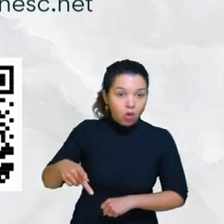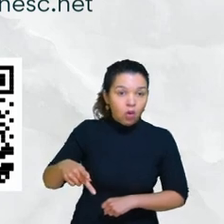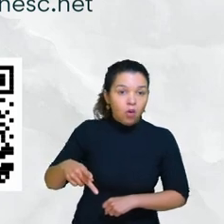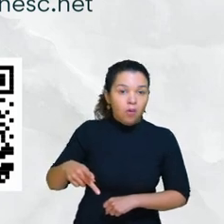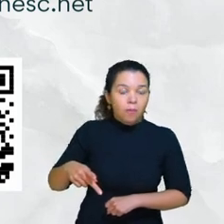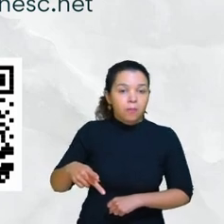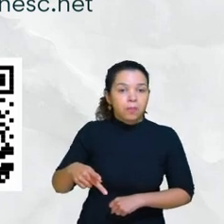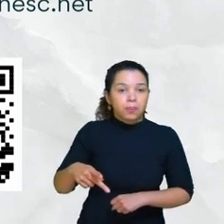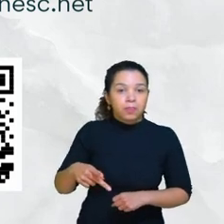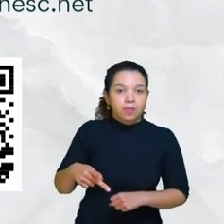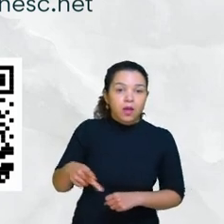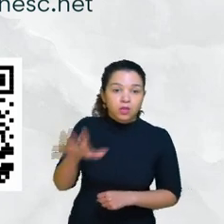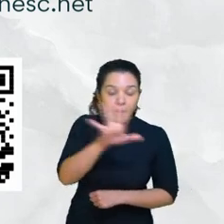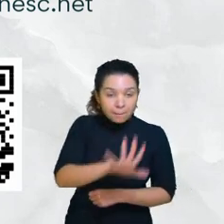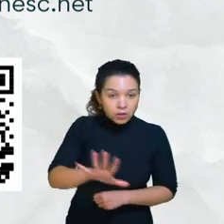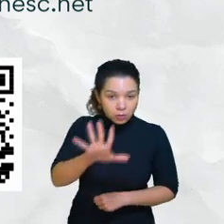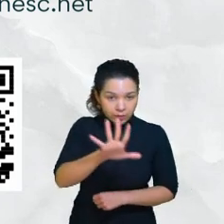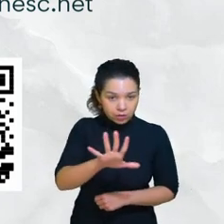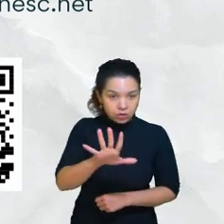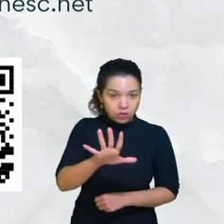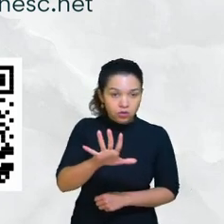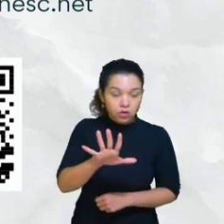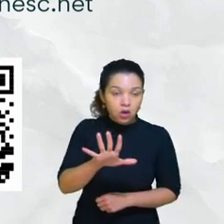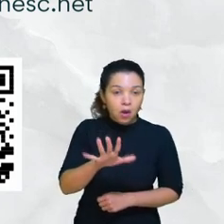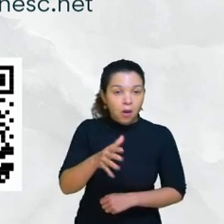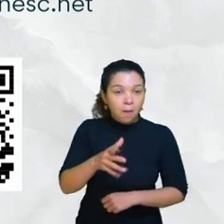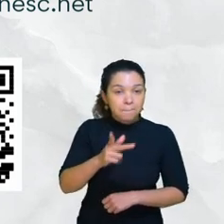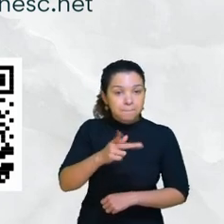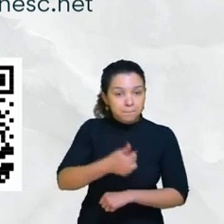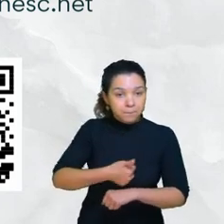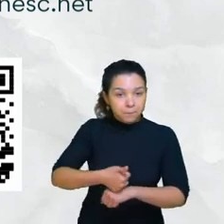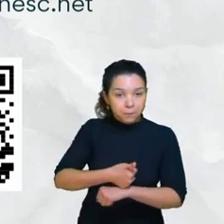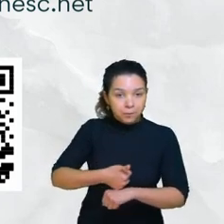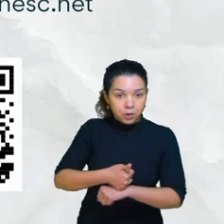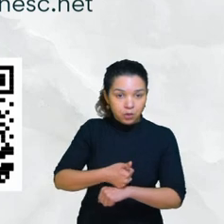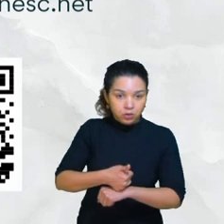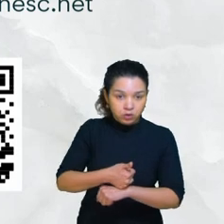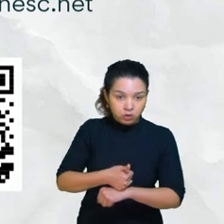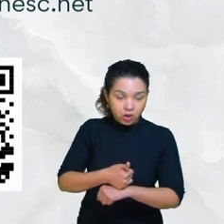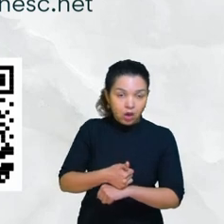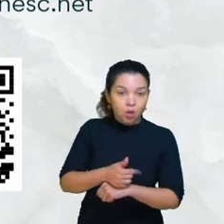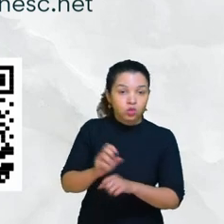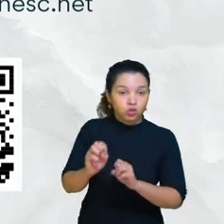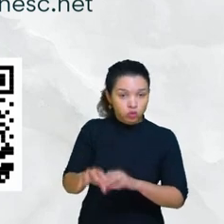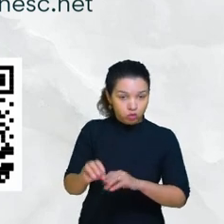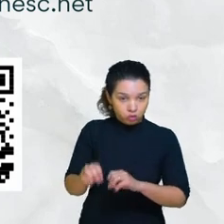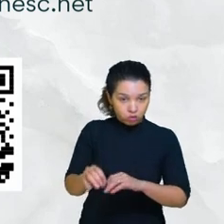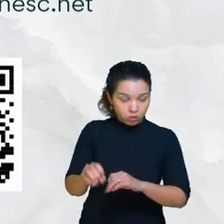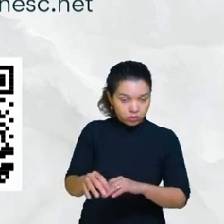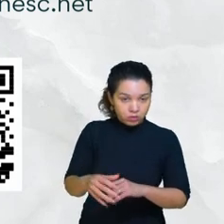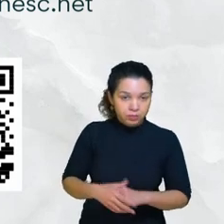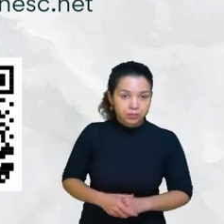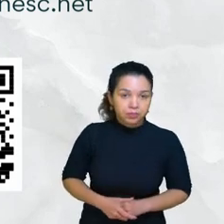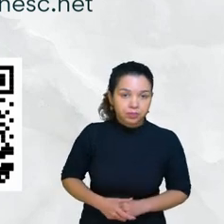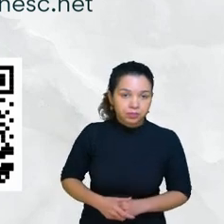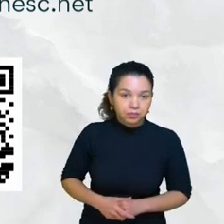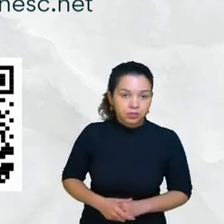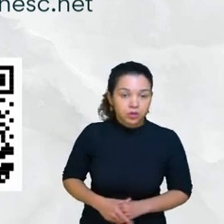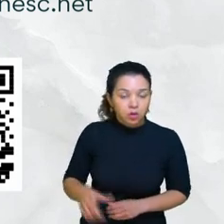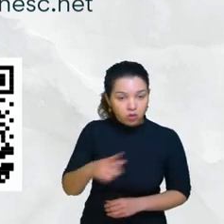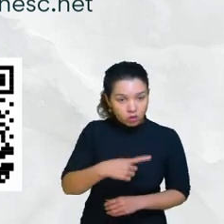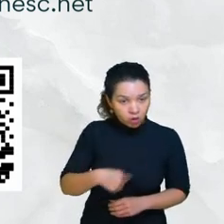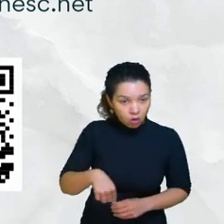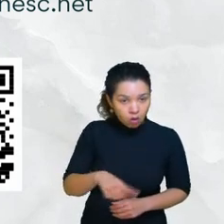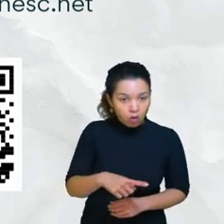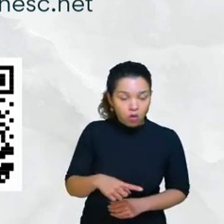docente sem rupturas entre formação Inicial e continuada isso já foi dito aqui mas nós temos que nos atentar para isso não